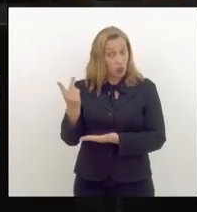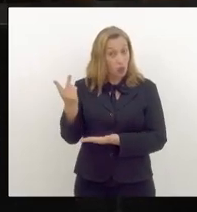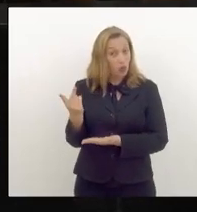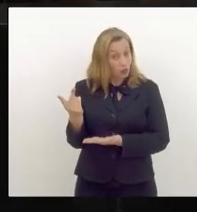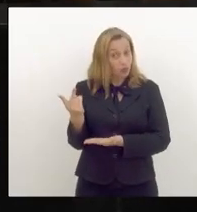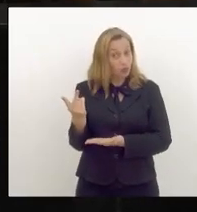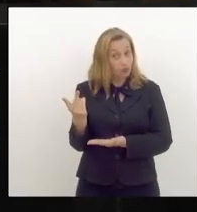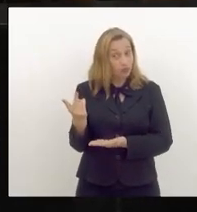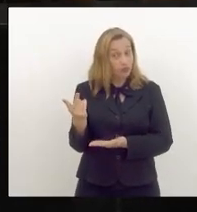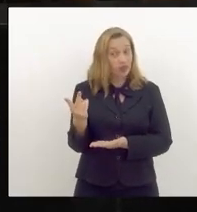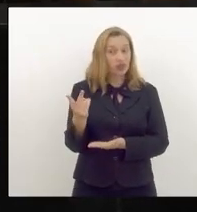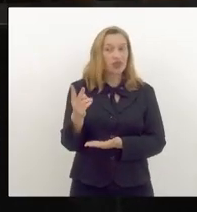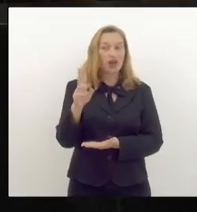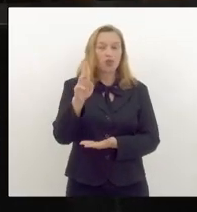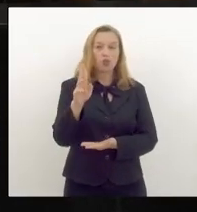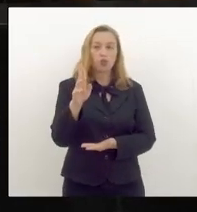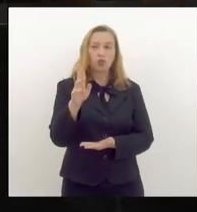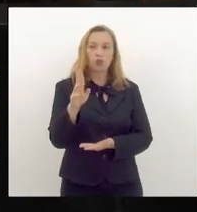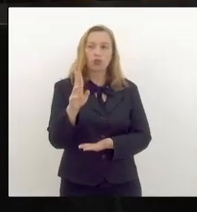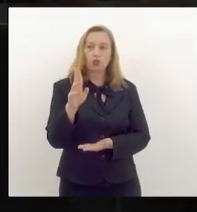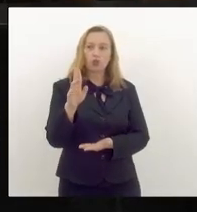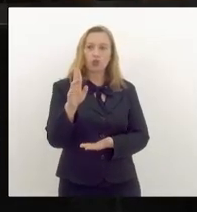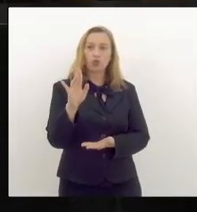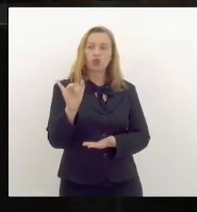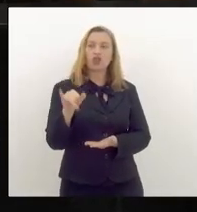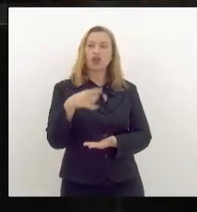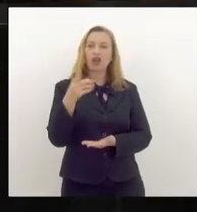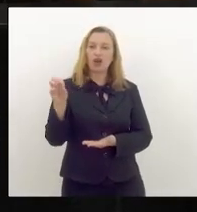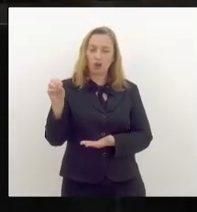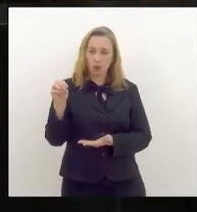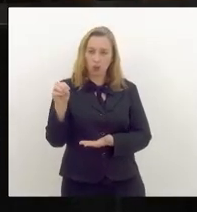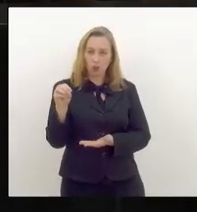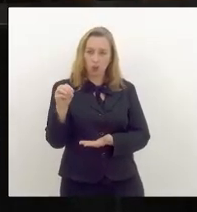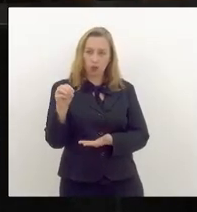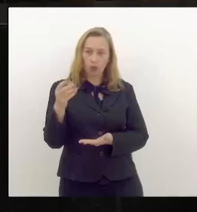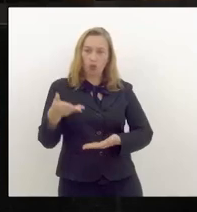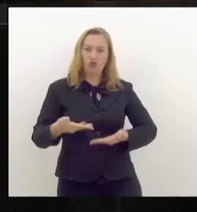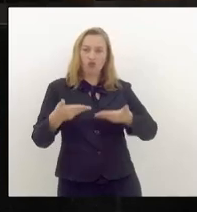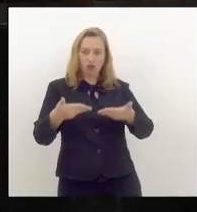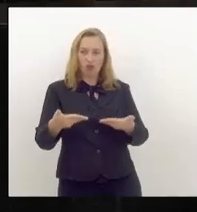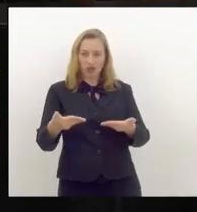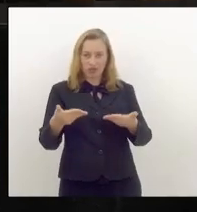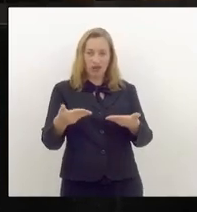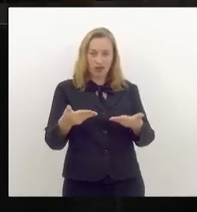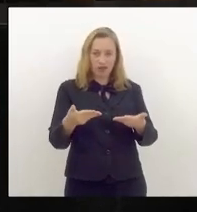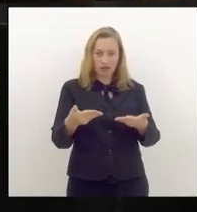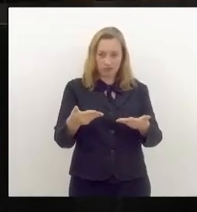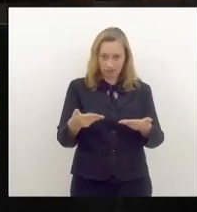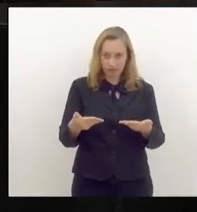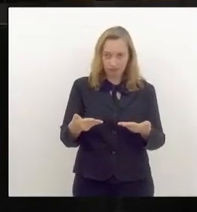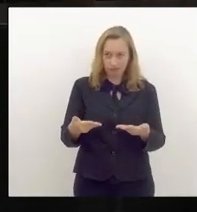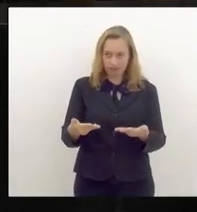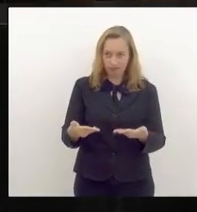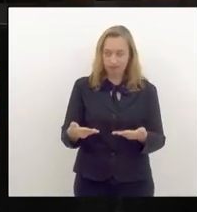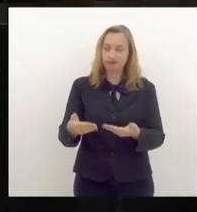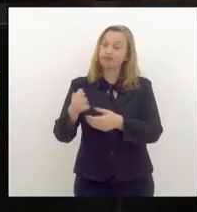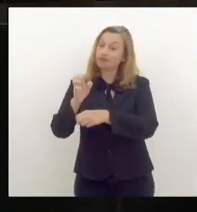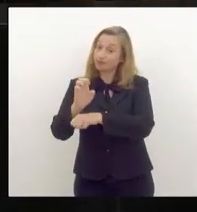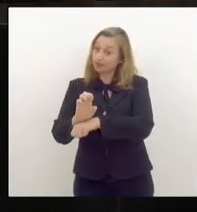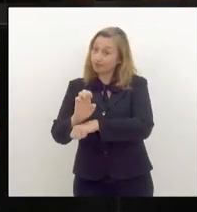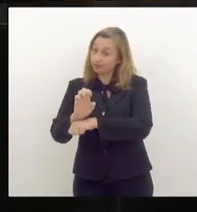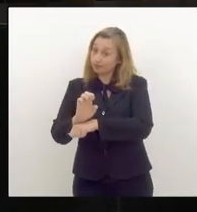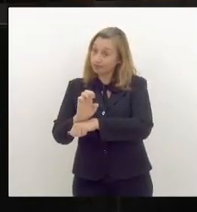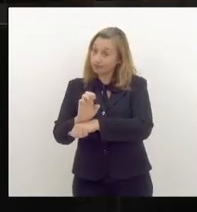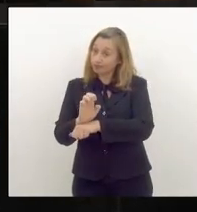é União e em tese ofertaria spray pia do Estado